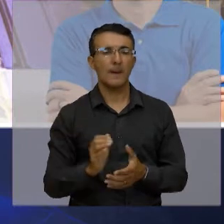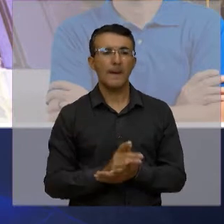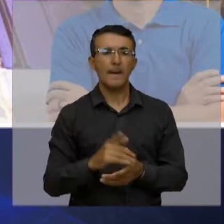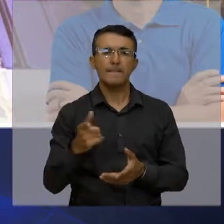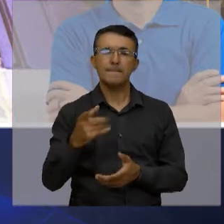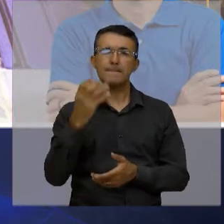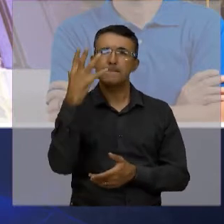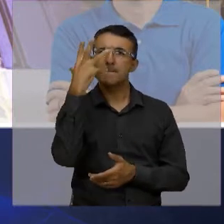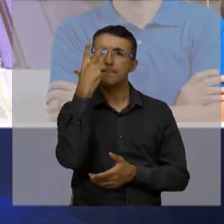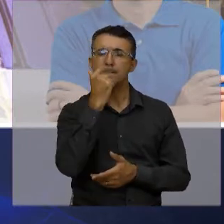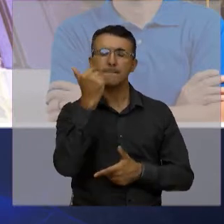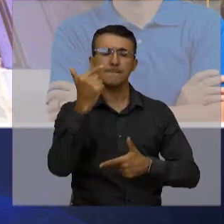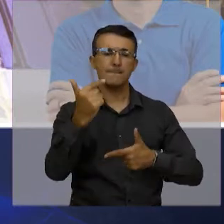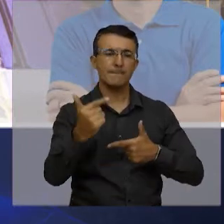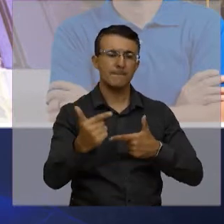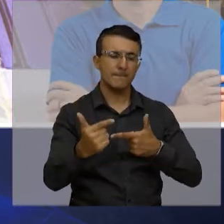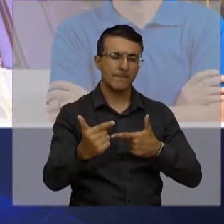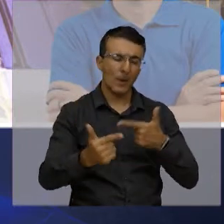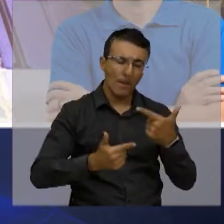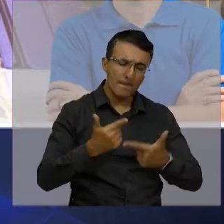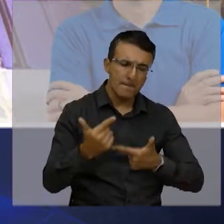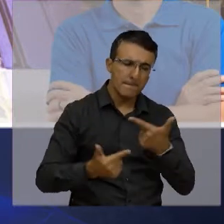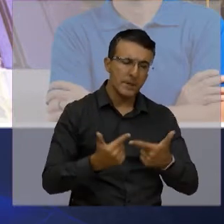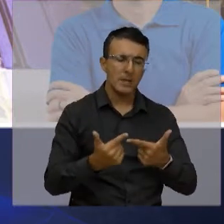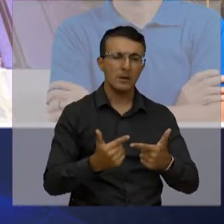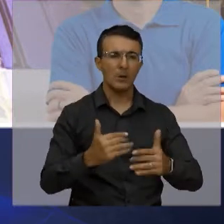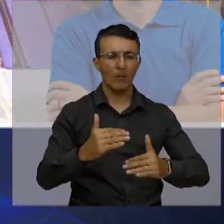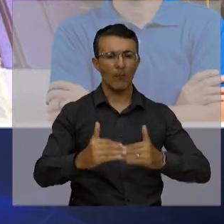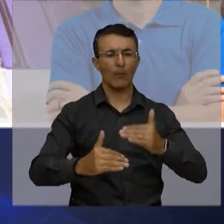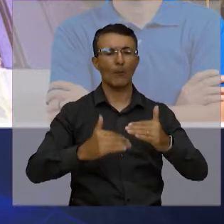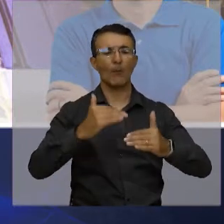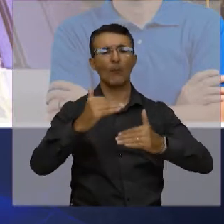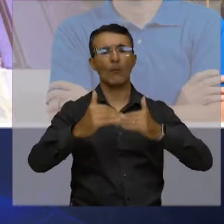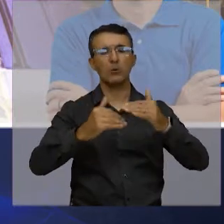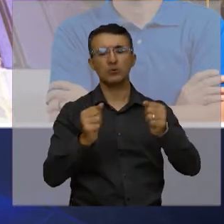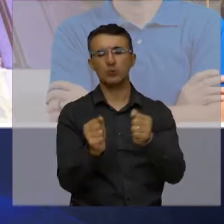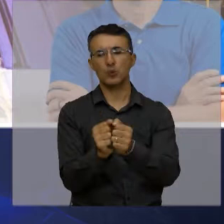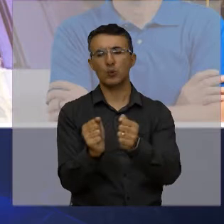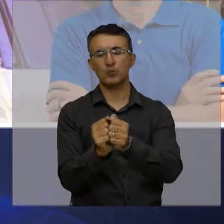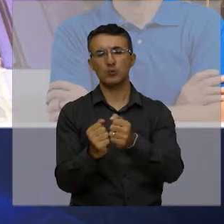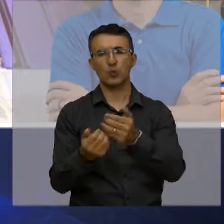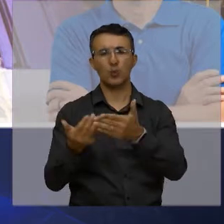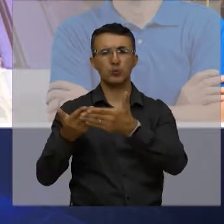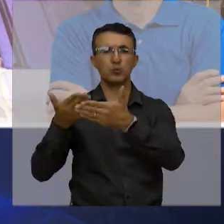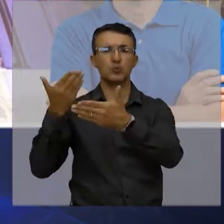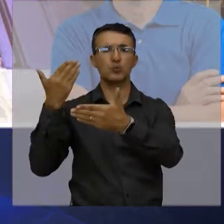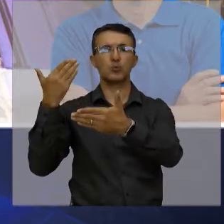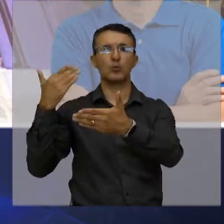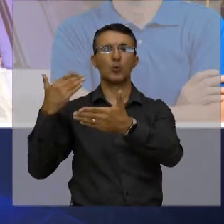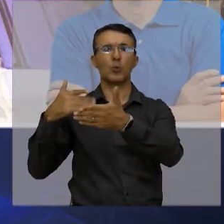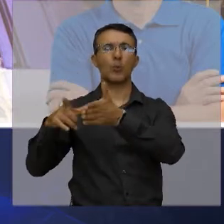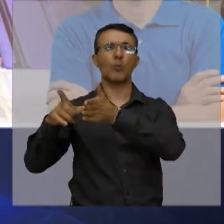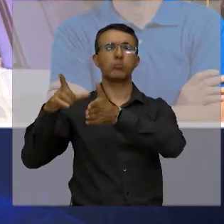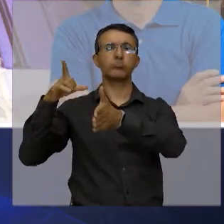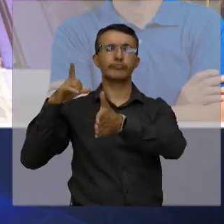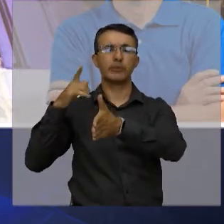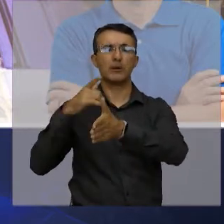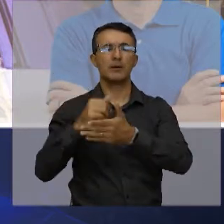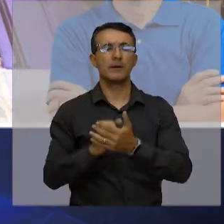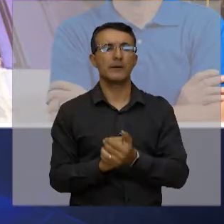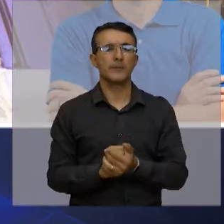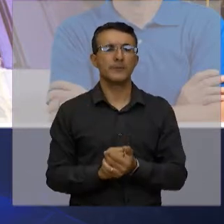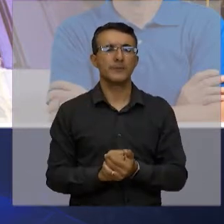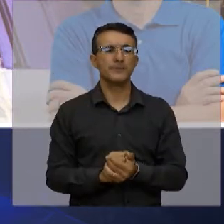construindo junto com os que antecederam essa Diocese de São José dos Campos. Então, quero deixar aqui